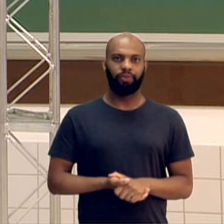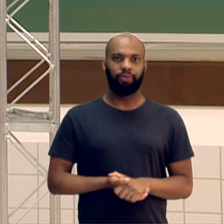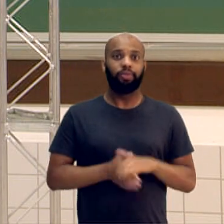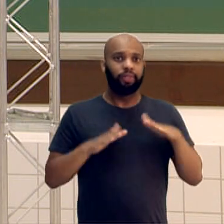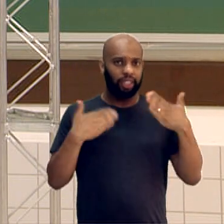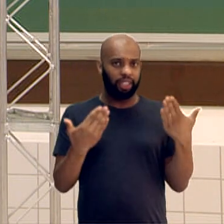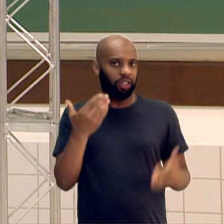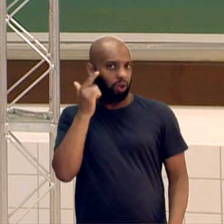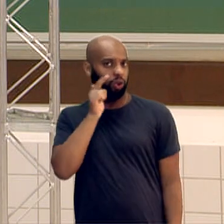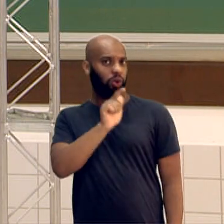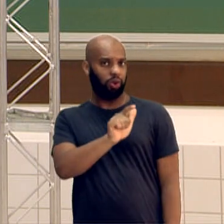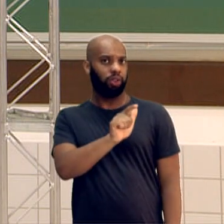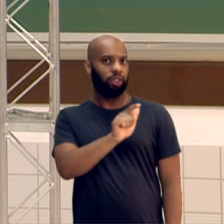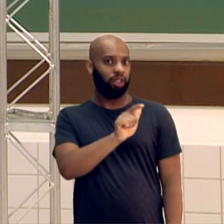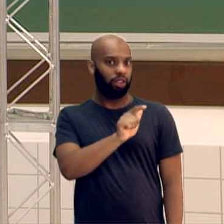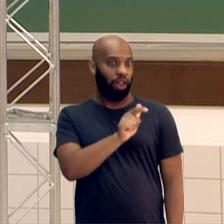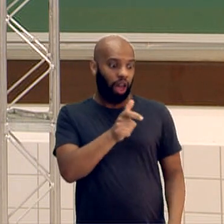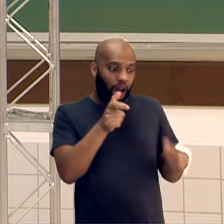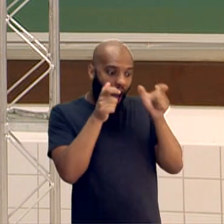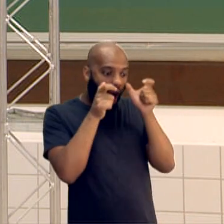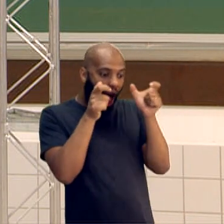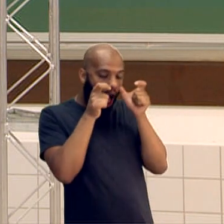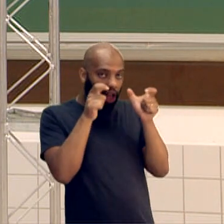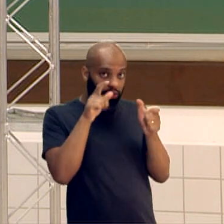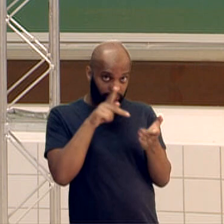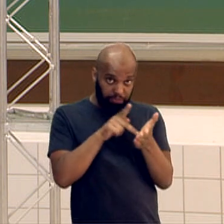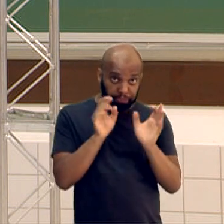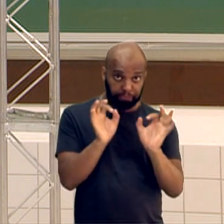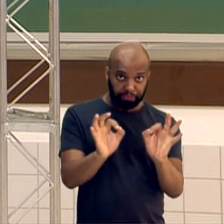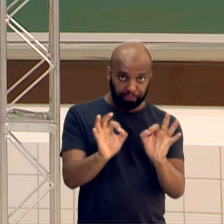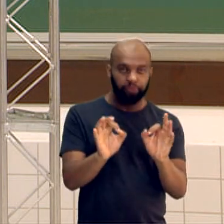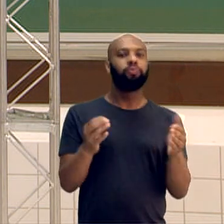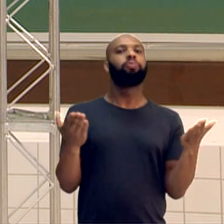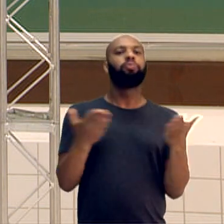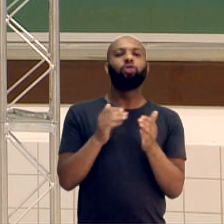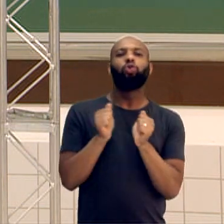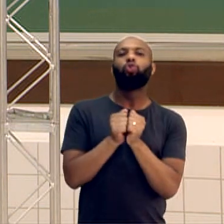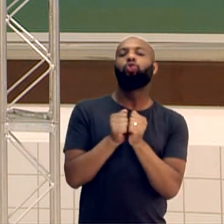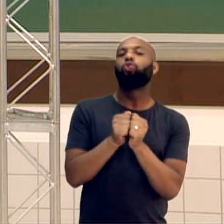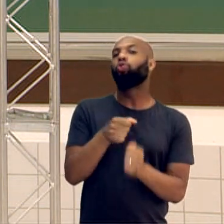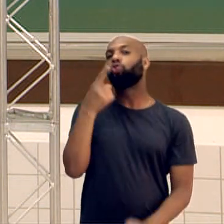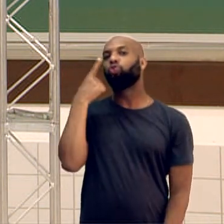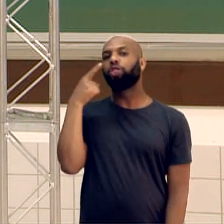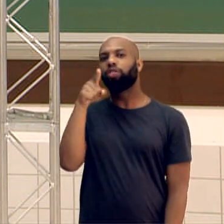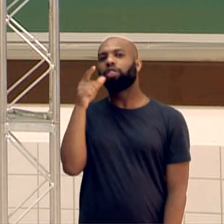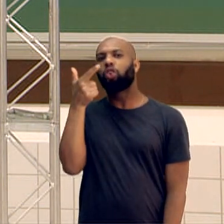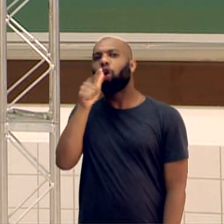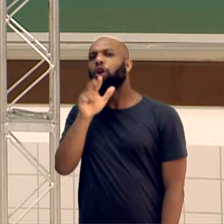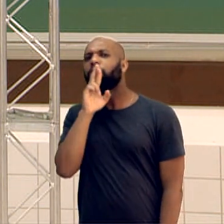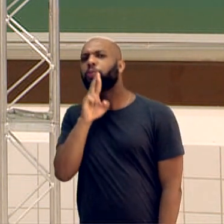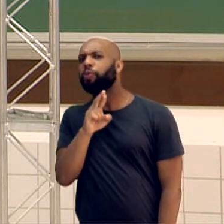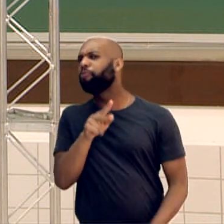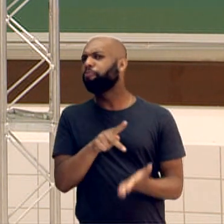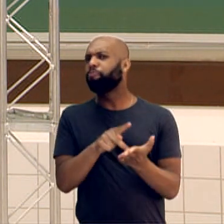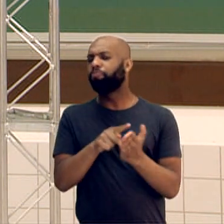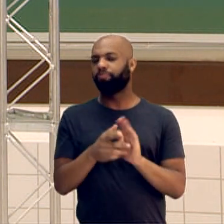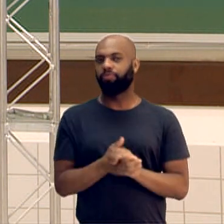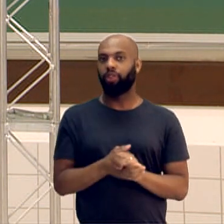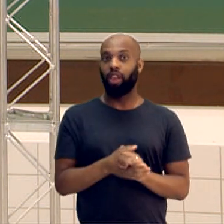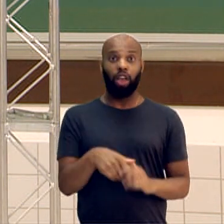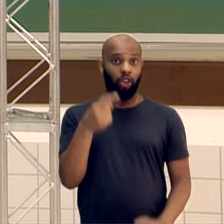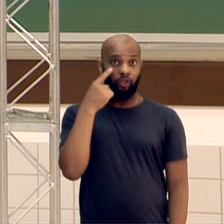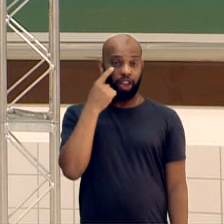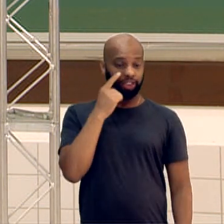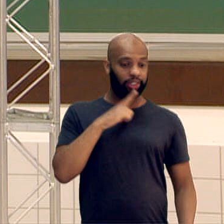E aí, pessoal, conseguiu? Prestou bastante atenção mesmo? Então vem comigo, eu quero ver se você está craque. Observe, o produto de